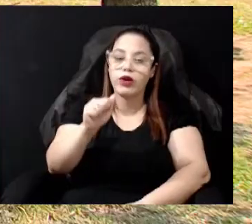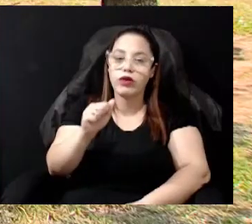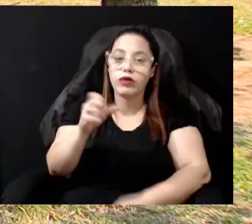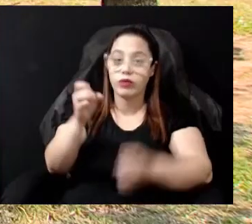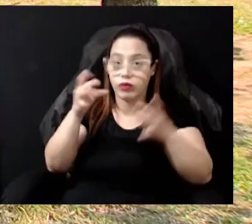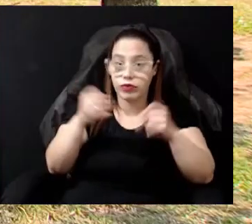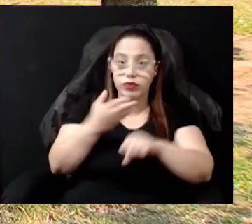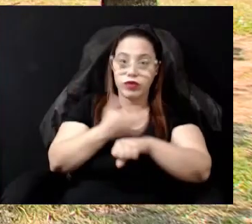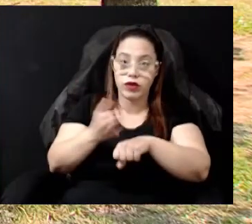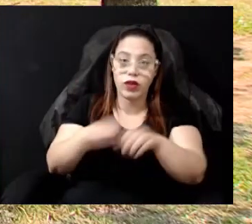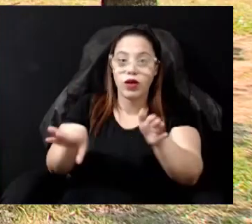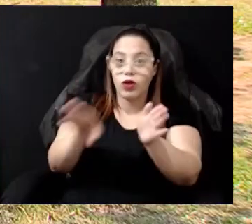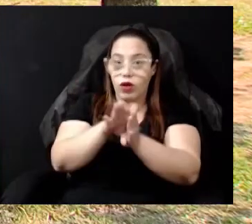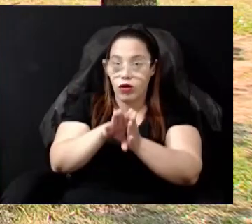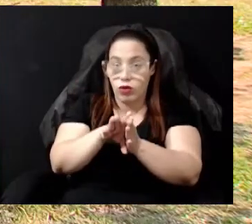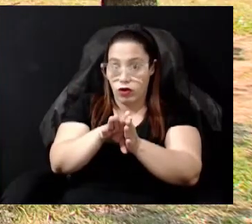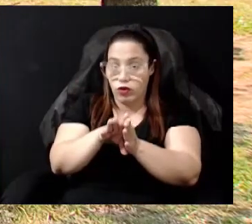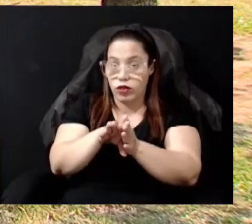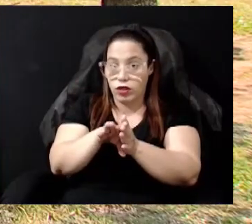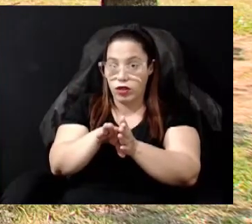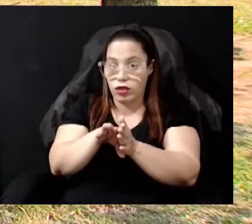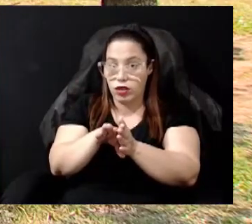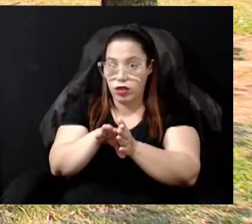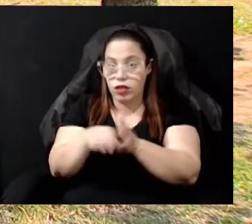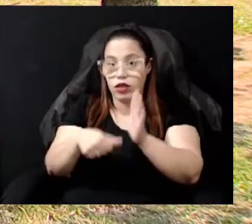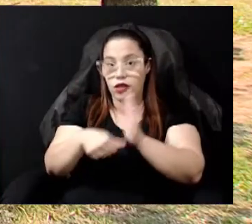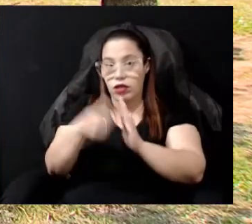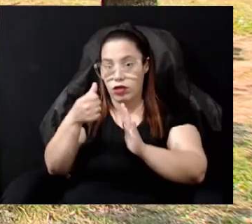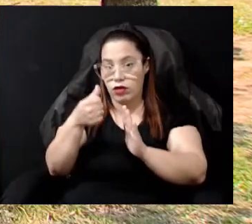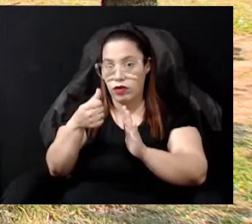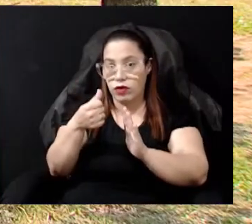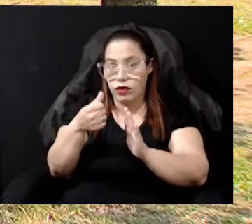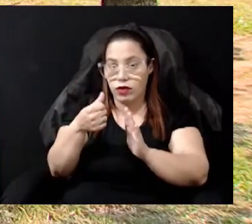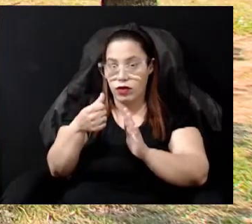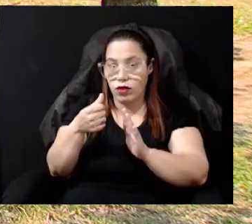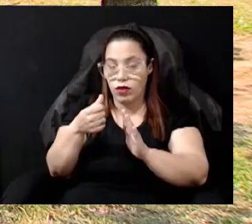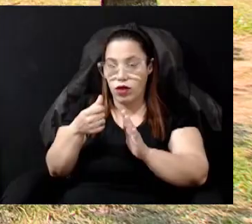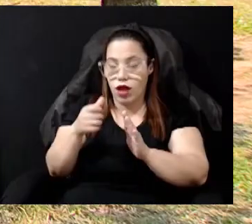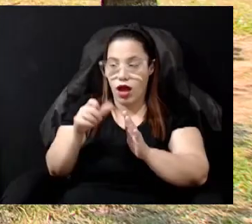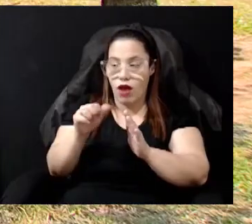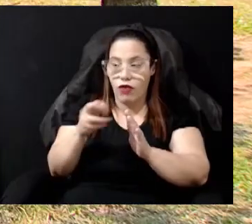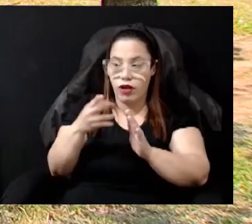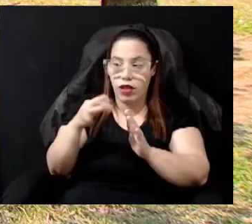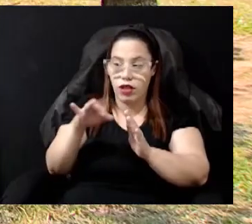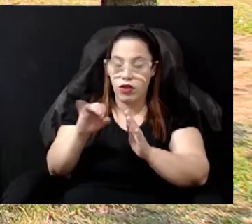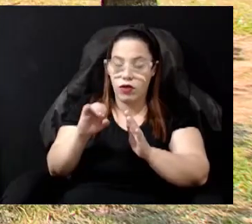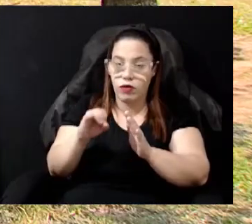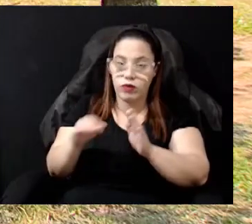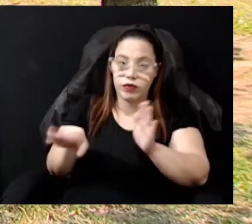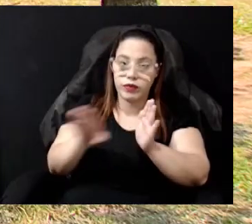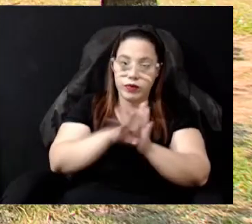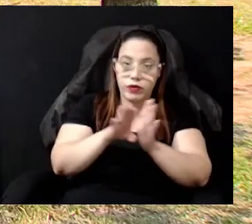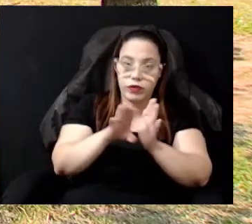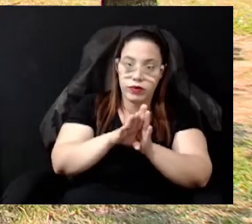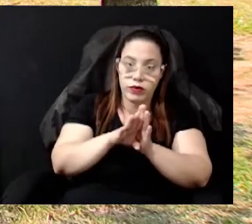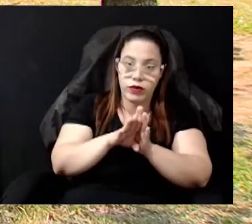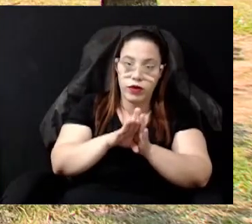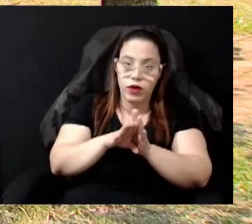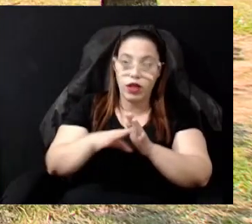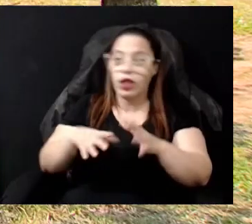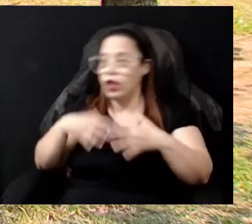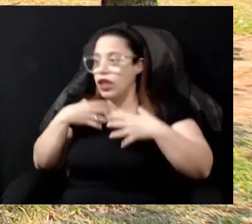criatório, a primeira fase que existe é o amansamento, porque a ave ela chega eufórica, com um pouco de receio do